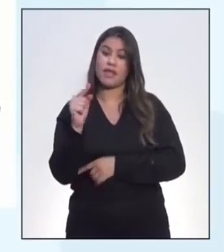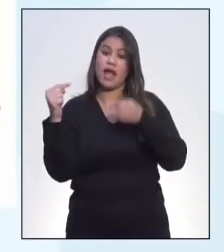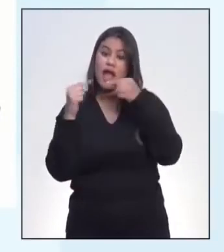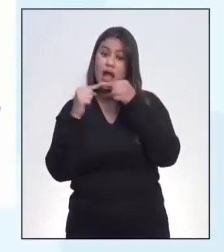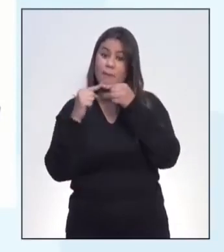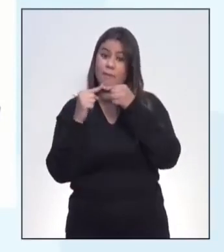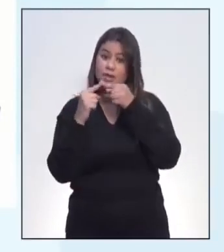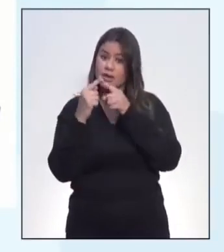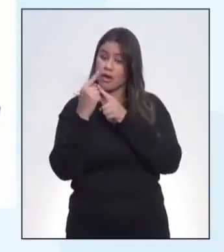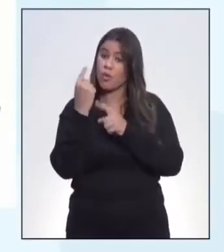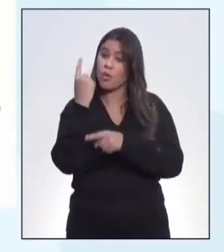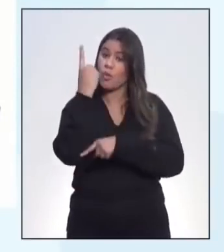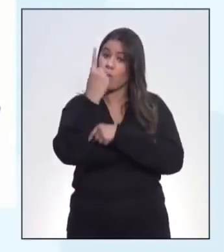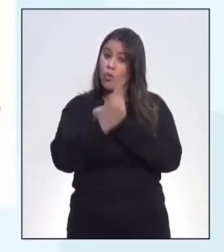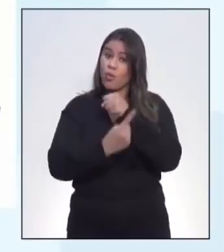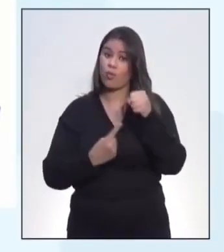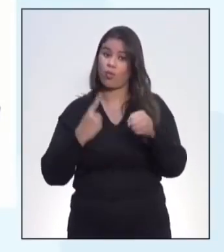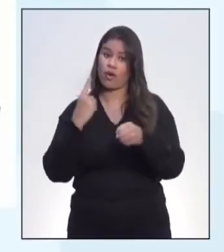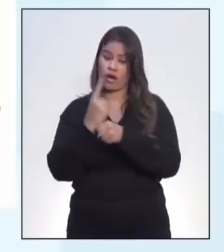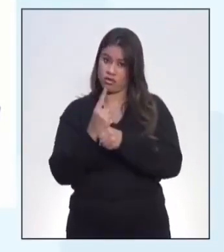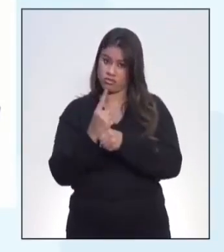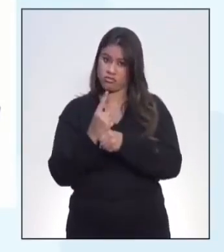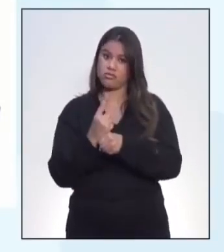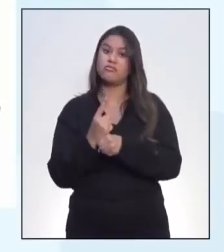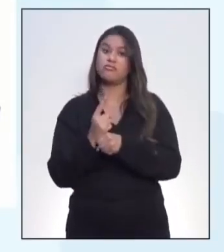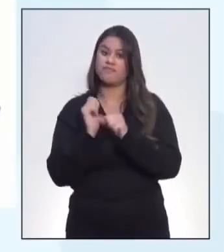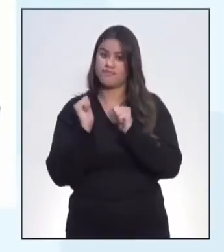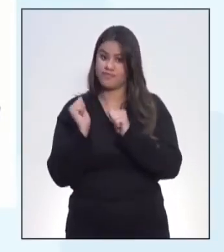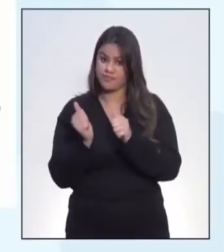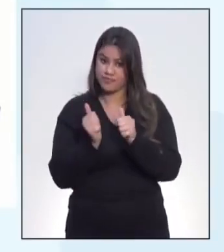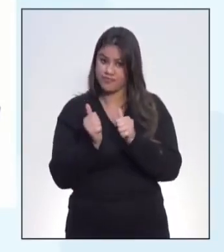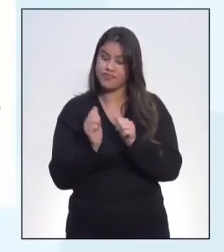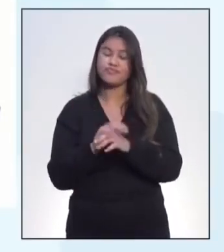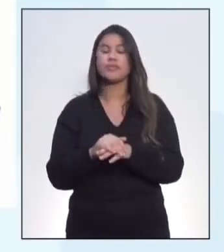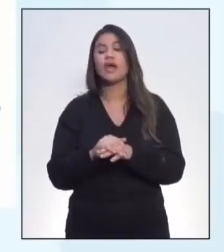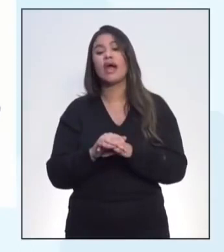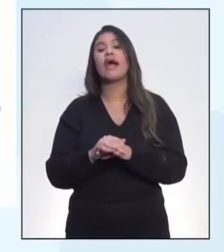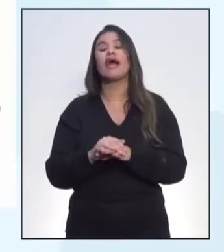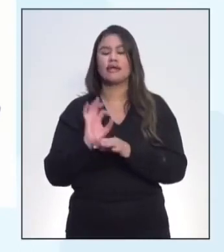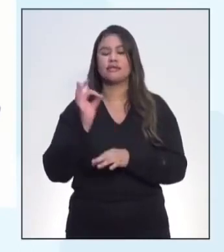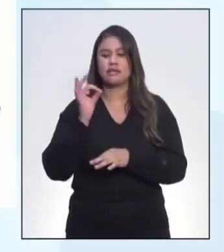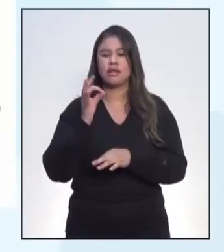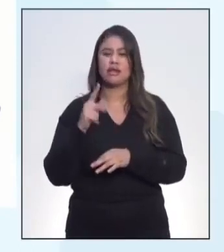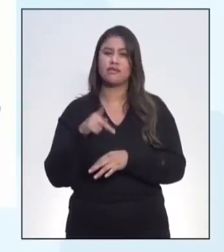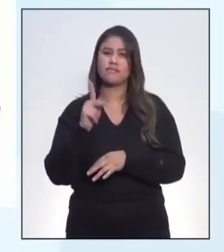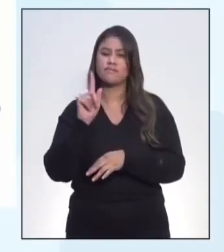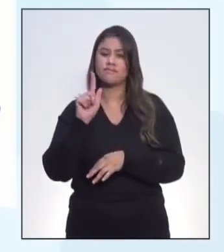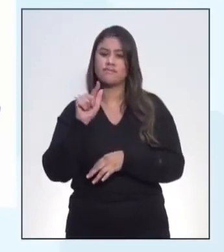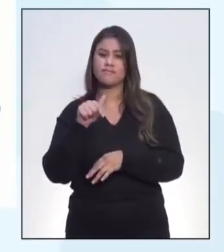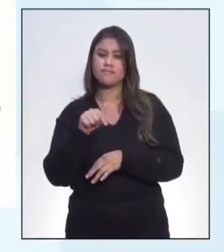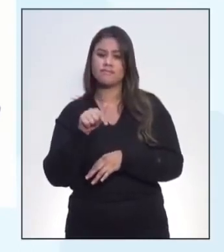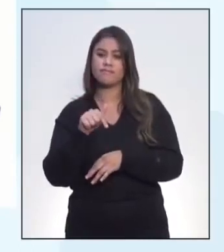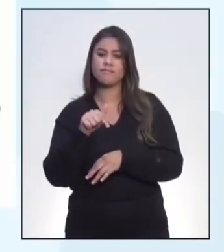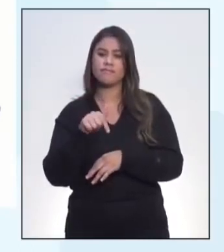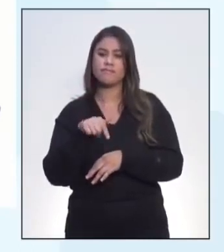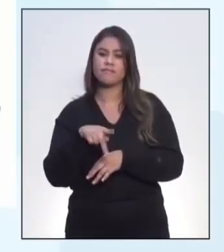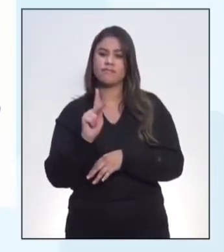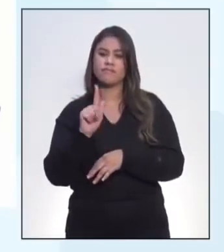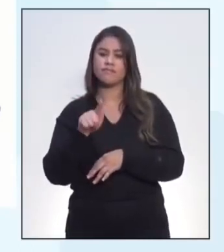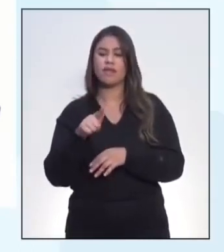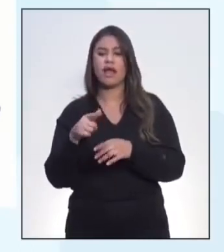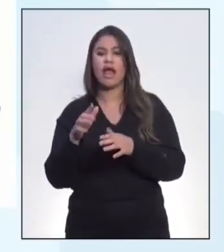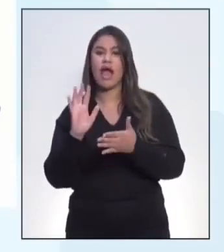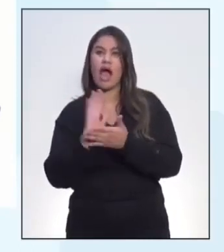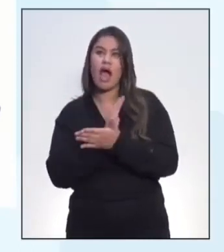uma vantagem, e foi o que o Osmar falou, né? Tem gente que, com certeza, nesses 37 quilos aí, consumiu, alguns, como